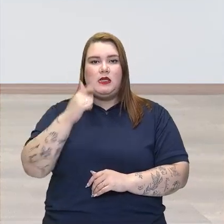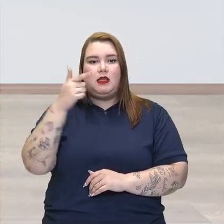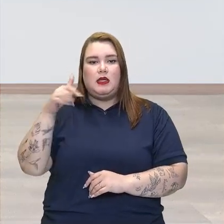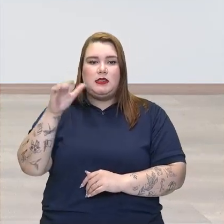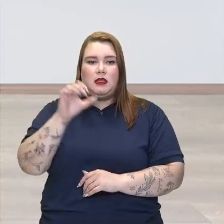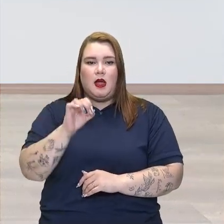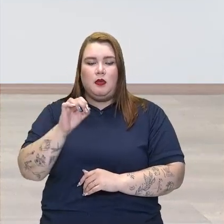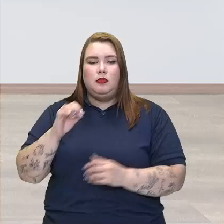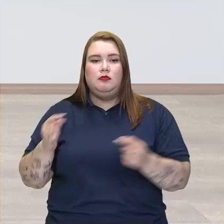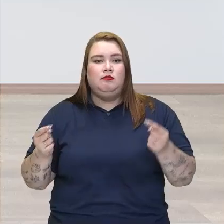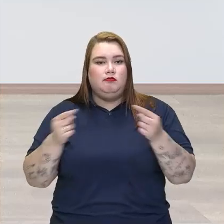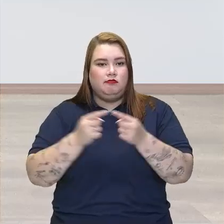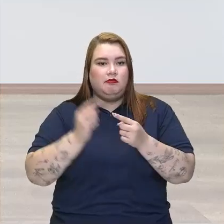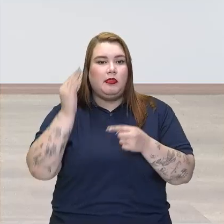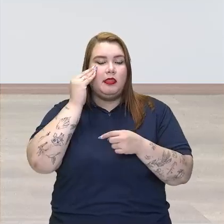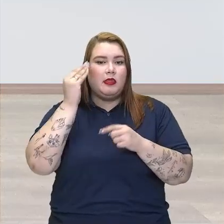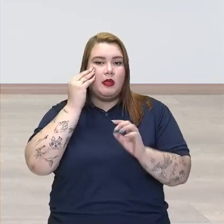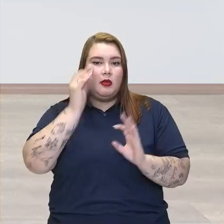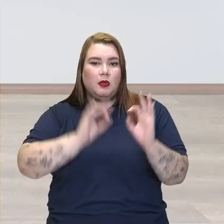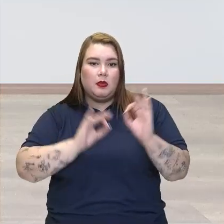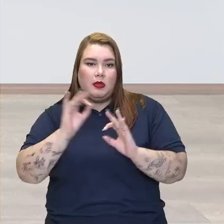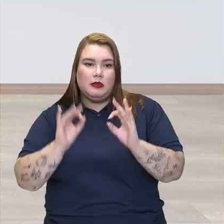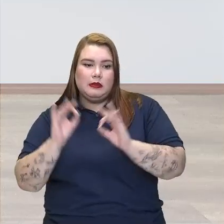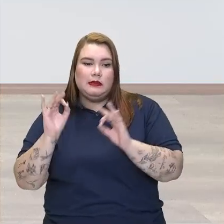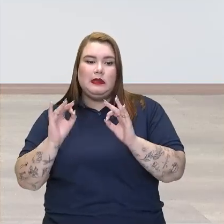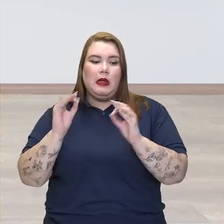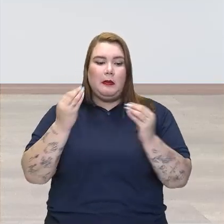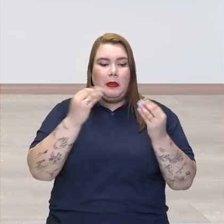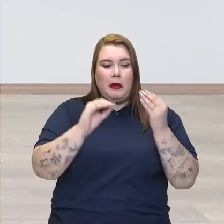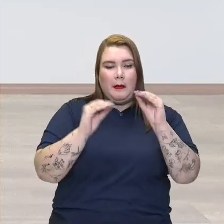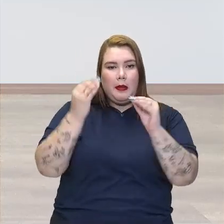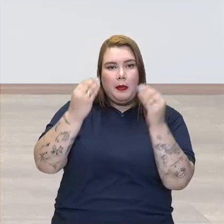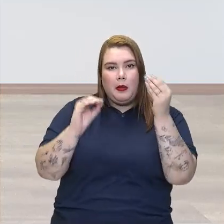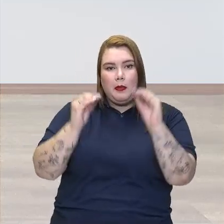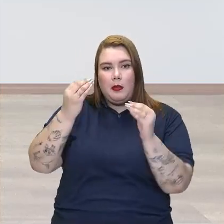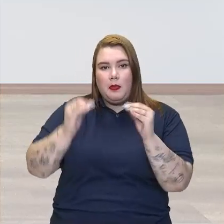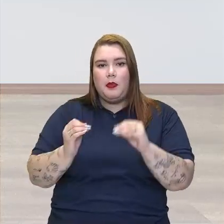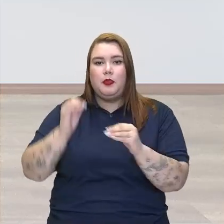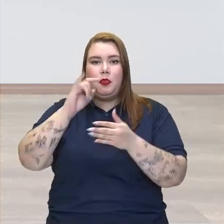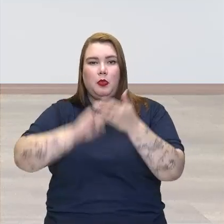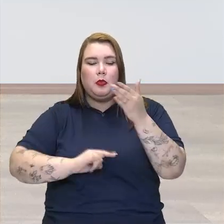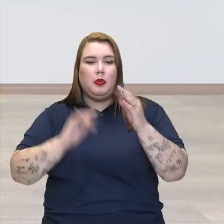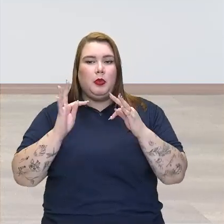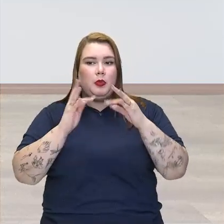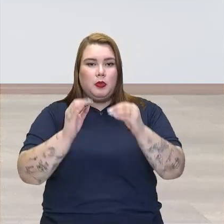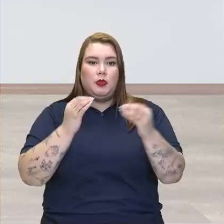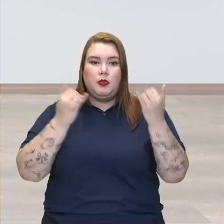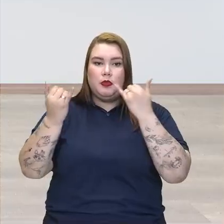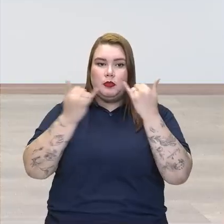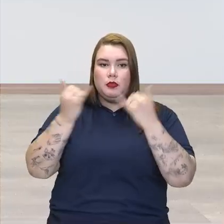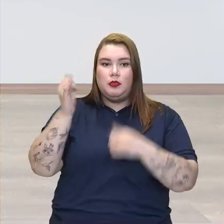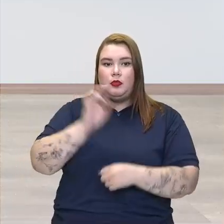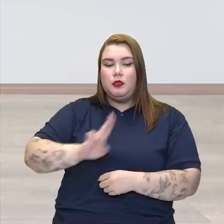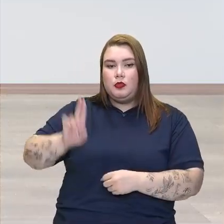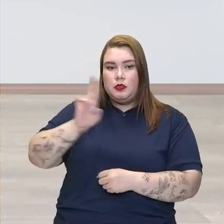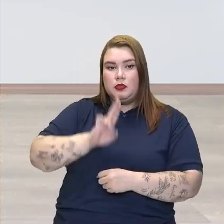tentou encaixar tudo isso aí. Não foi à toa, né, que a gente pensou nisso, a gente utilizou essa metodologia, né, a gente